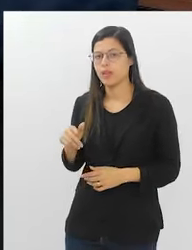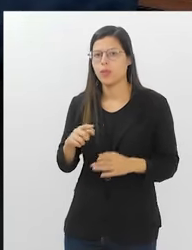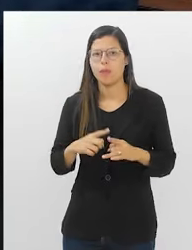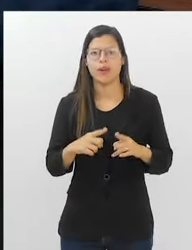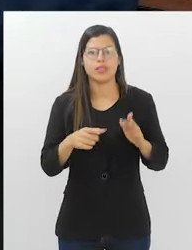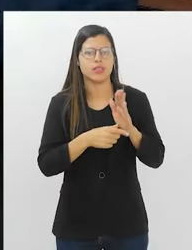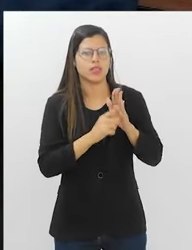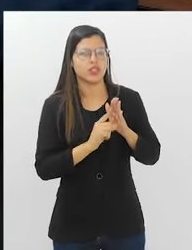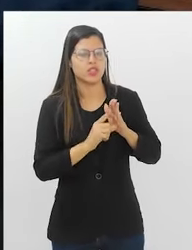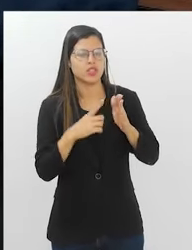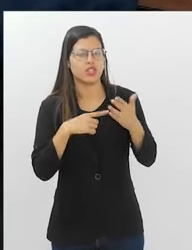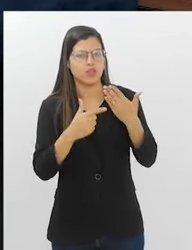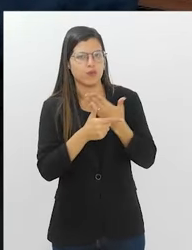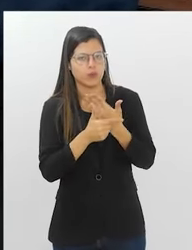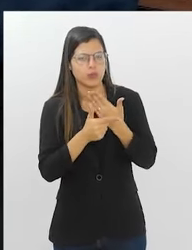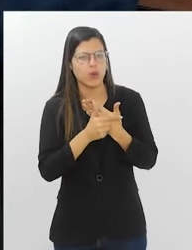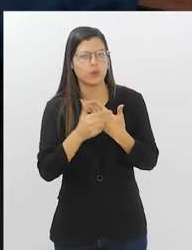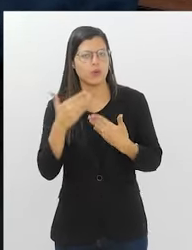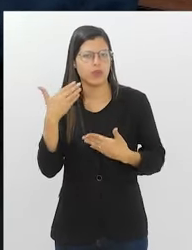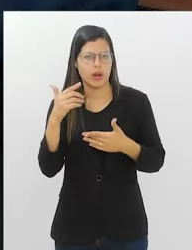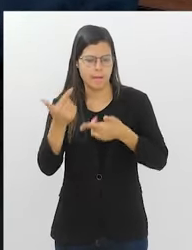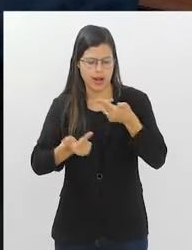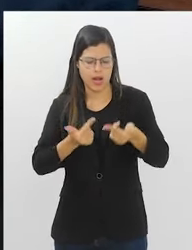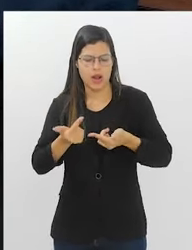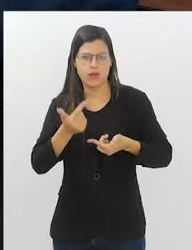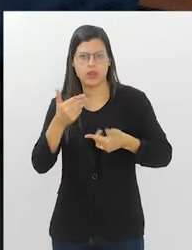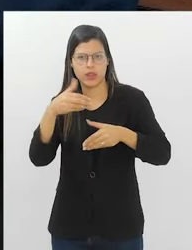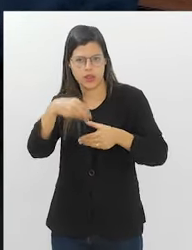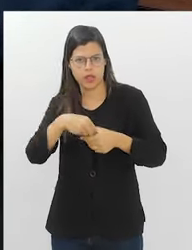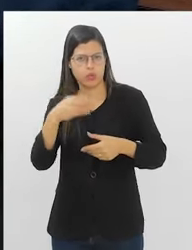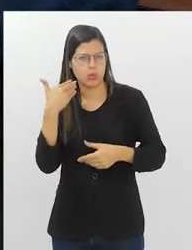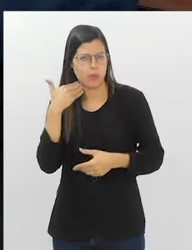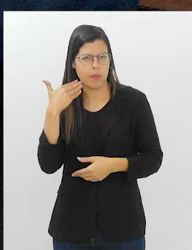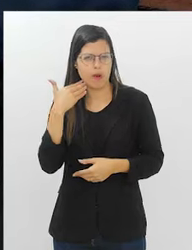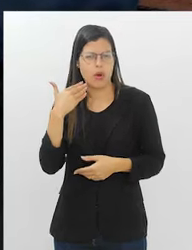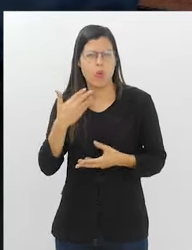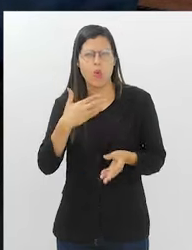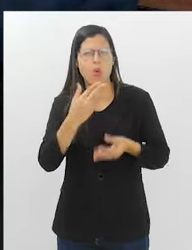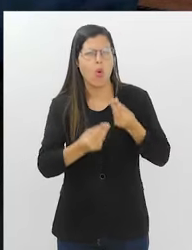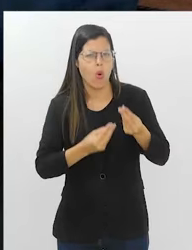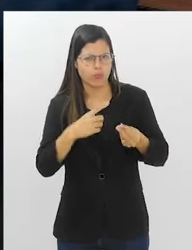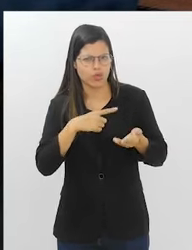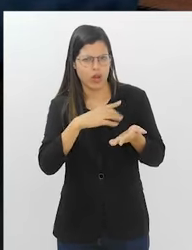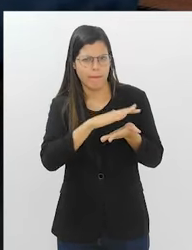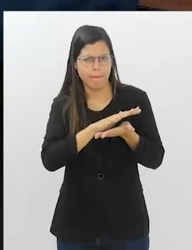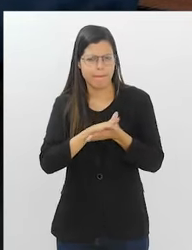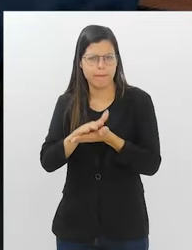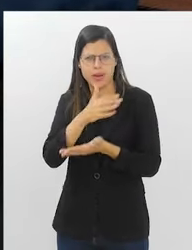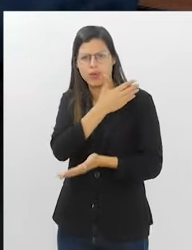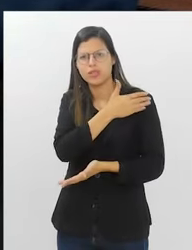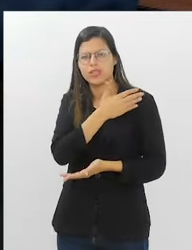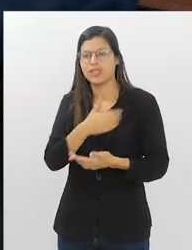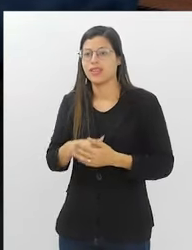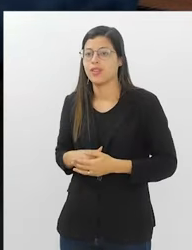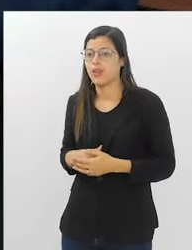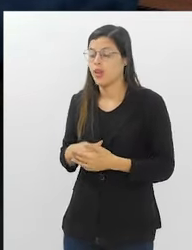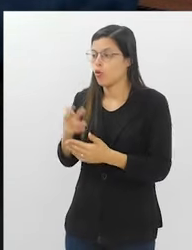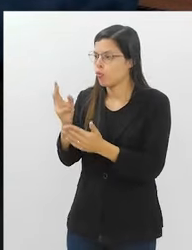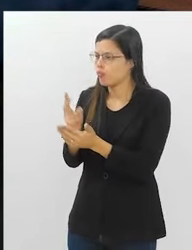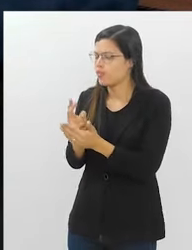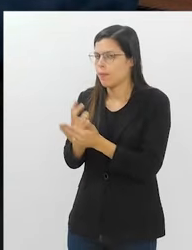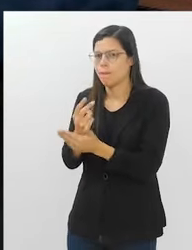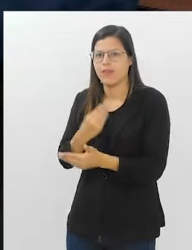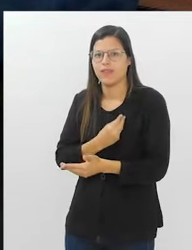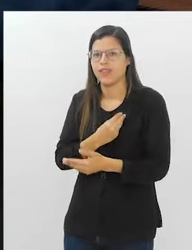função de bancário, Isso. né? Como é que era? Tu tinha preconceito? Eu fui bancário a vida inteira, Luzia.